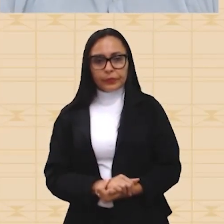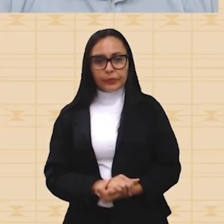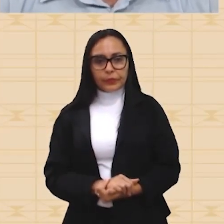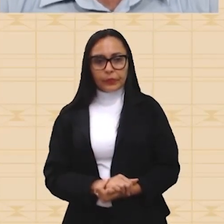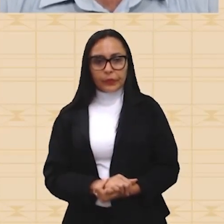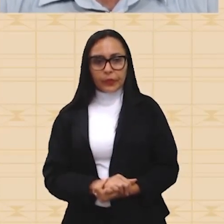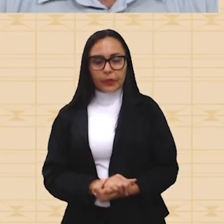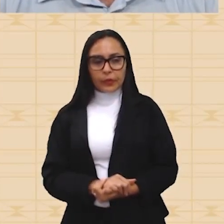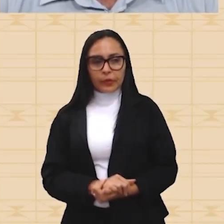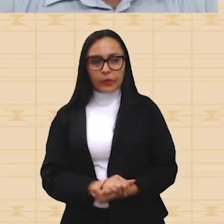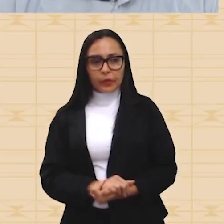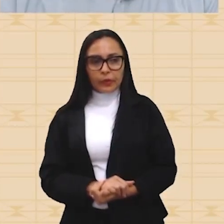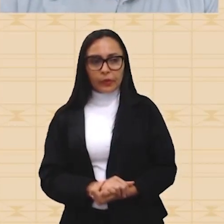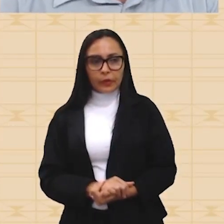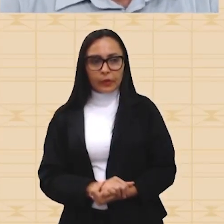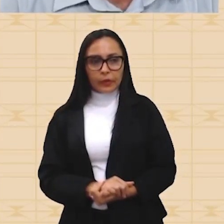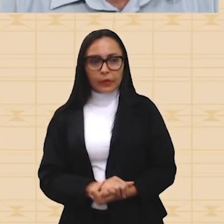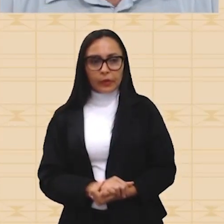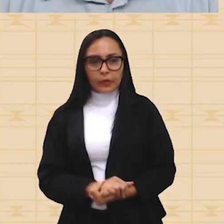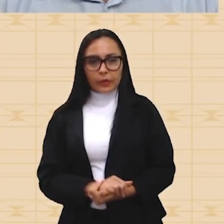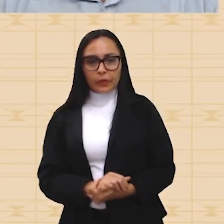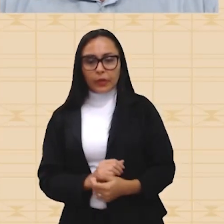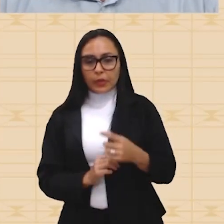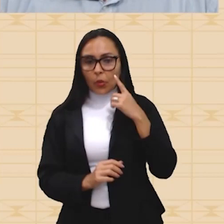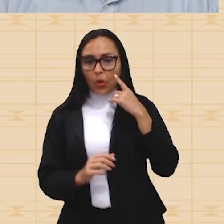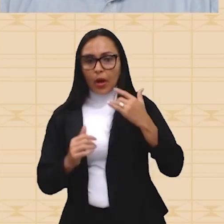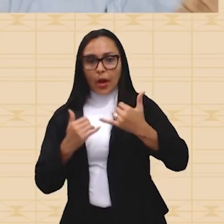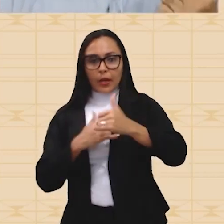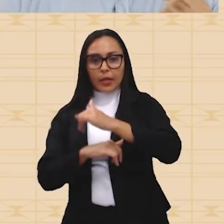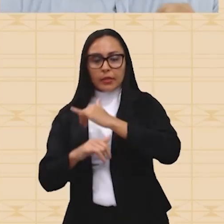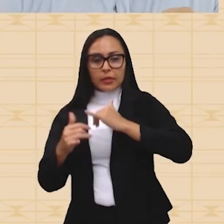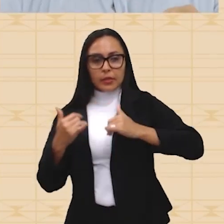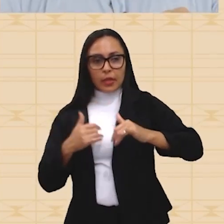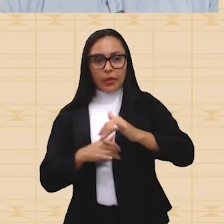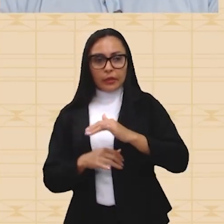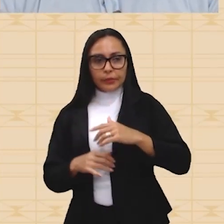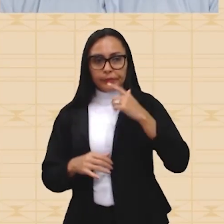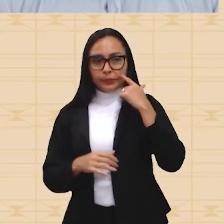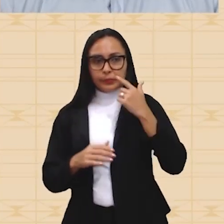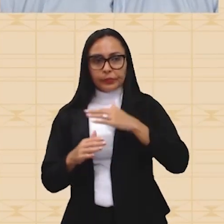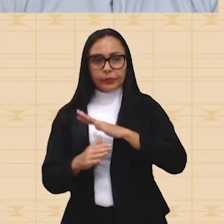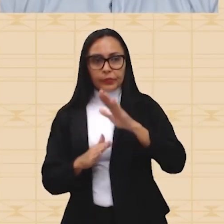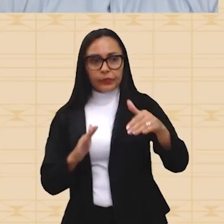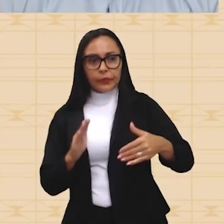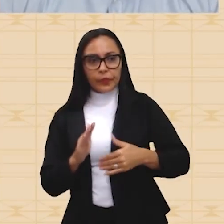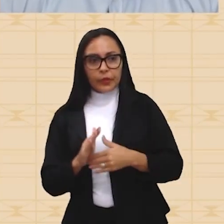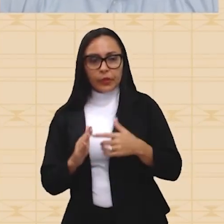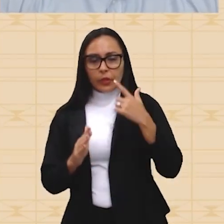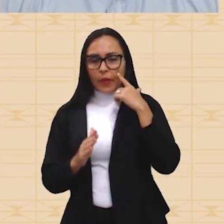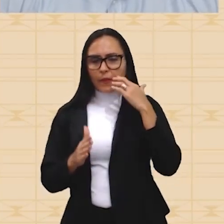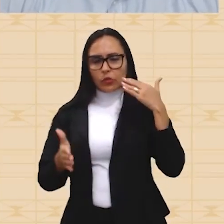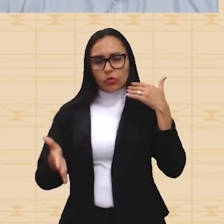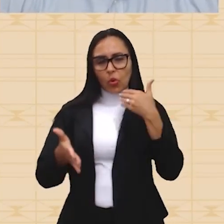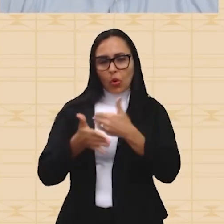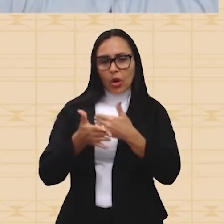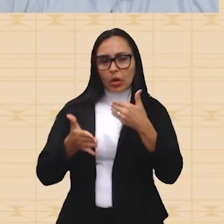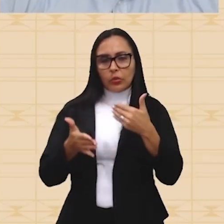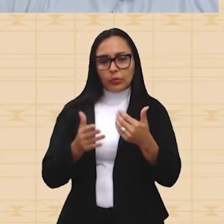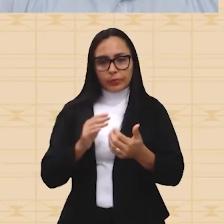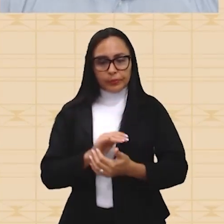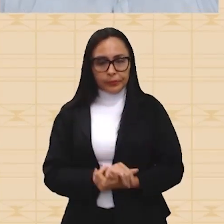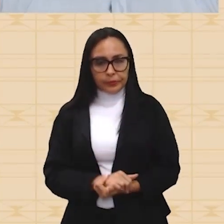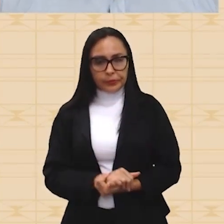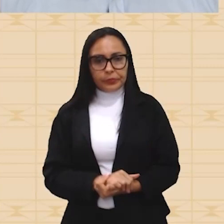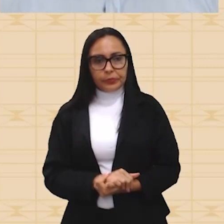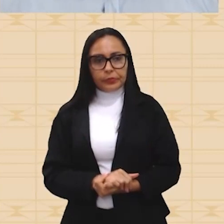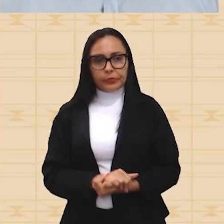né? A velocidade, a eletricidade, né? Então, tudo isso deveria ser algo que viesse chocante, né?